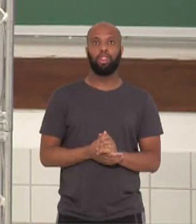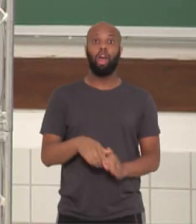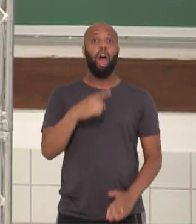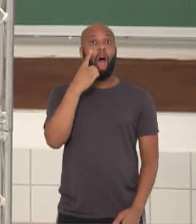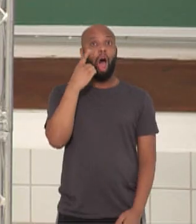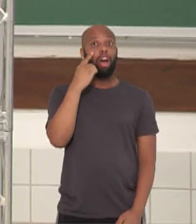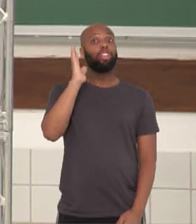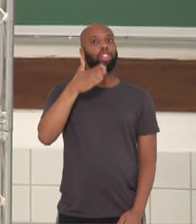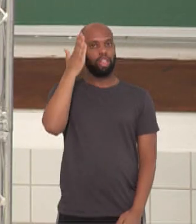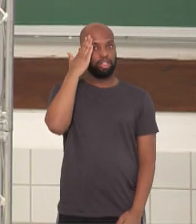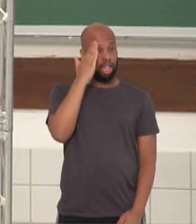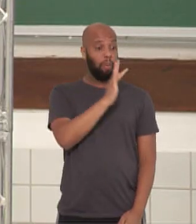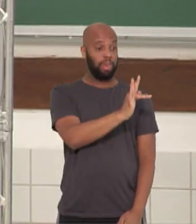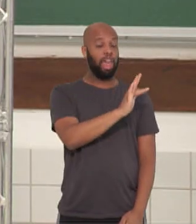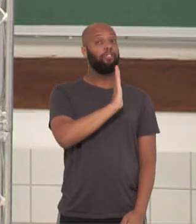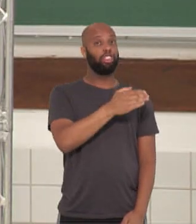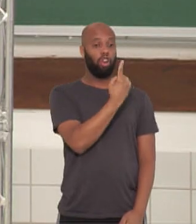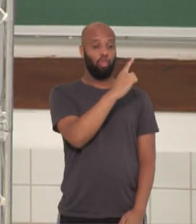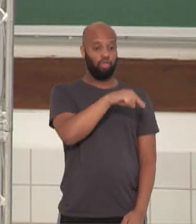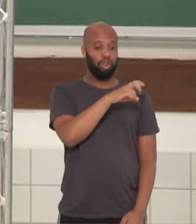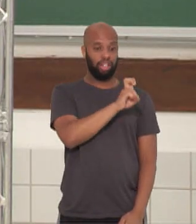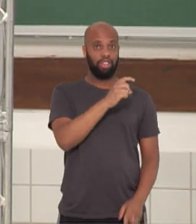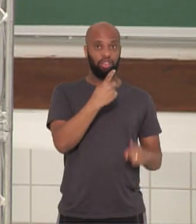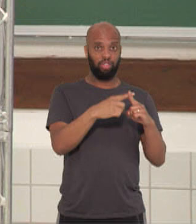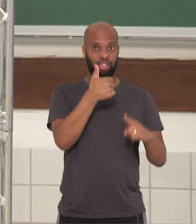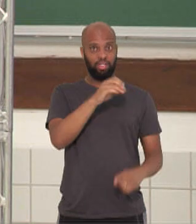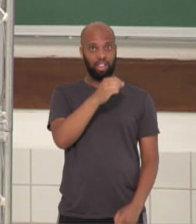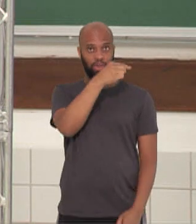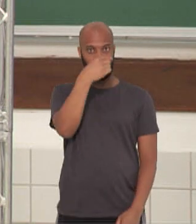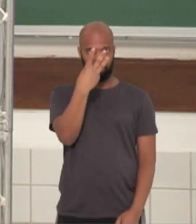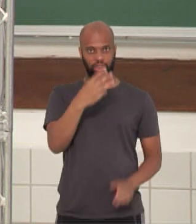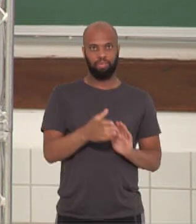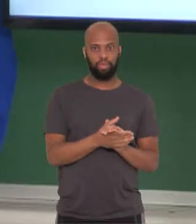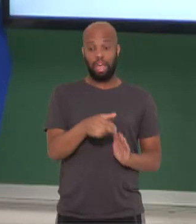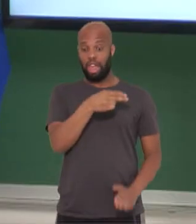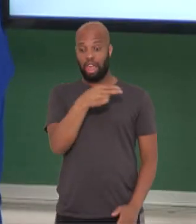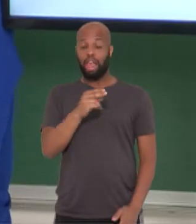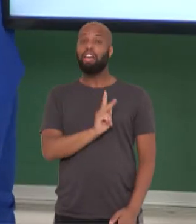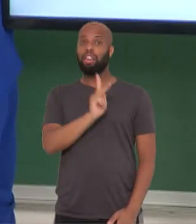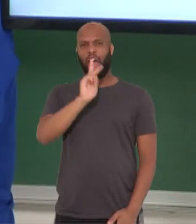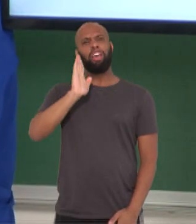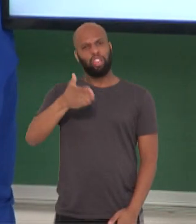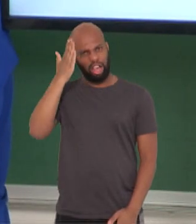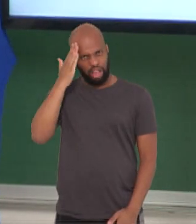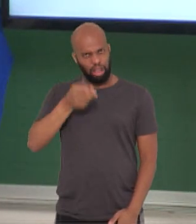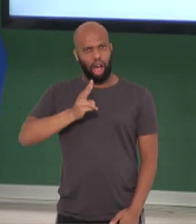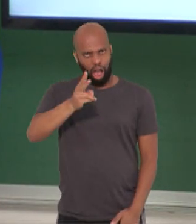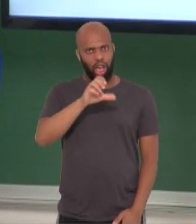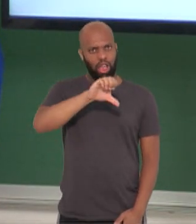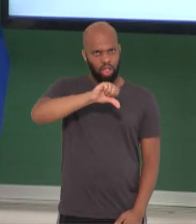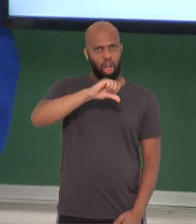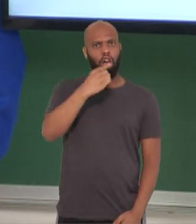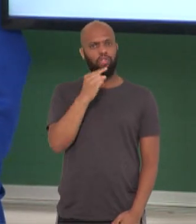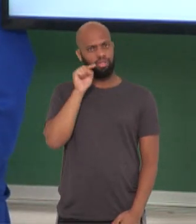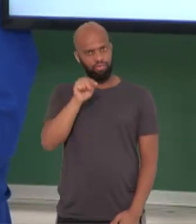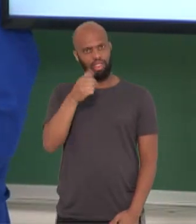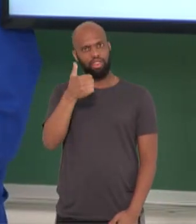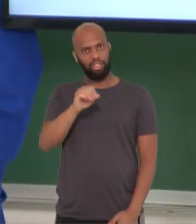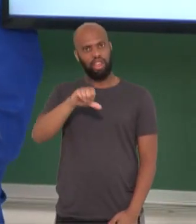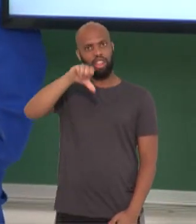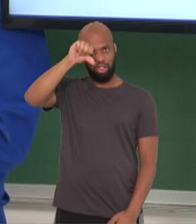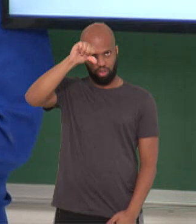vezes 10 elevado a menos 3. Aqui estão o valor de K, Q1 e Q2, 9 vezes 10 a